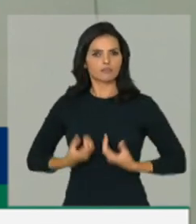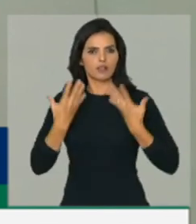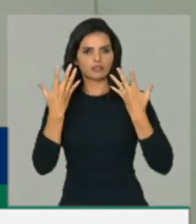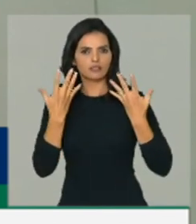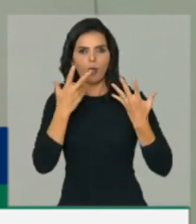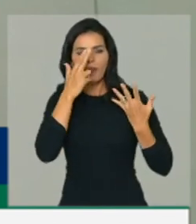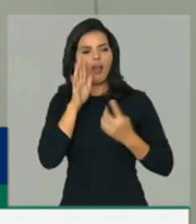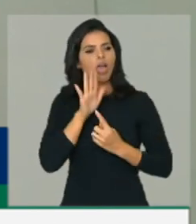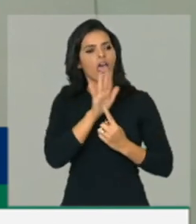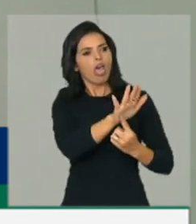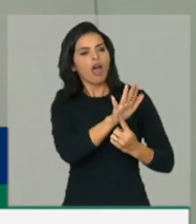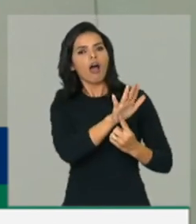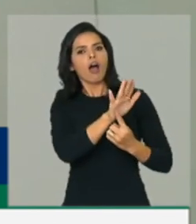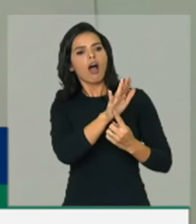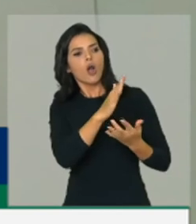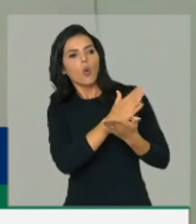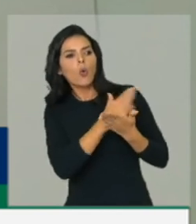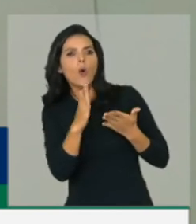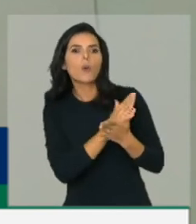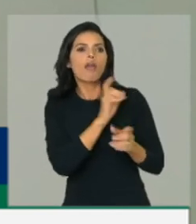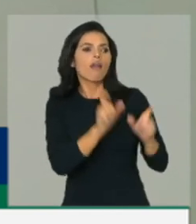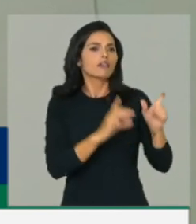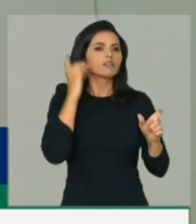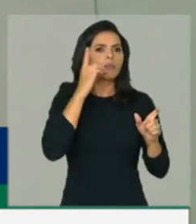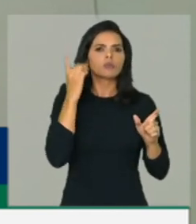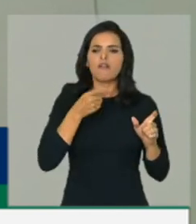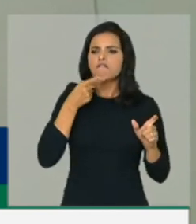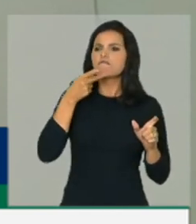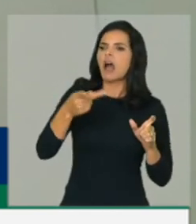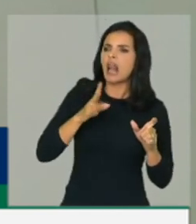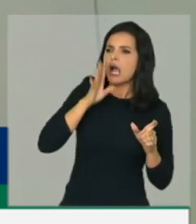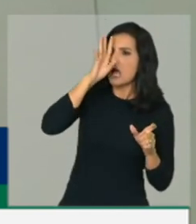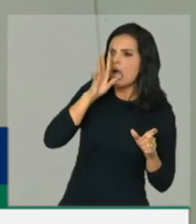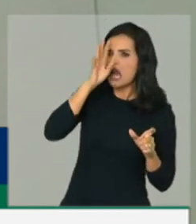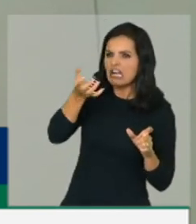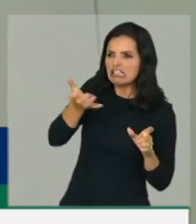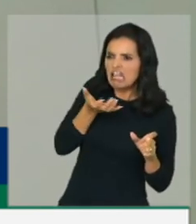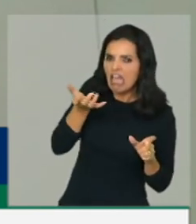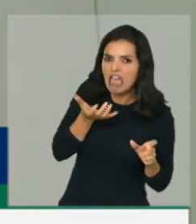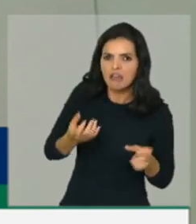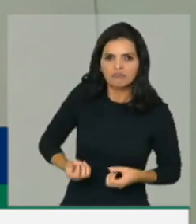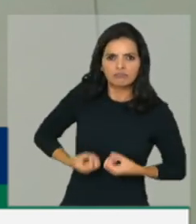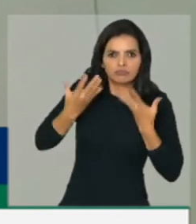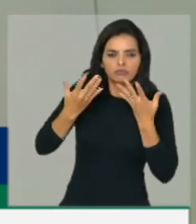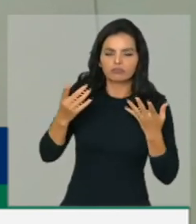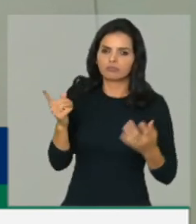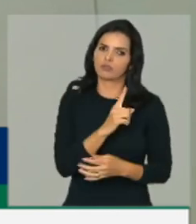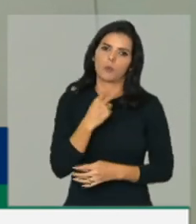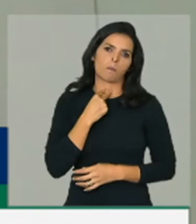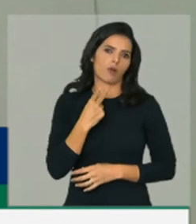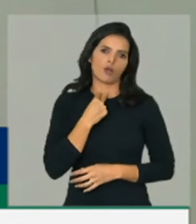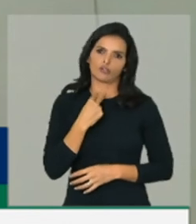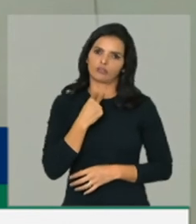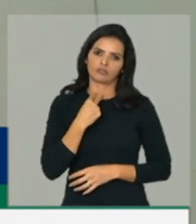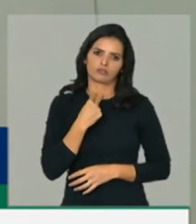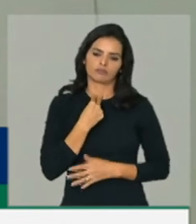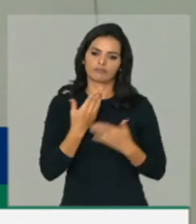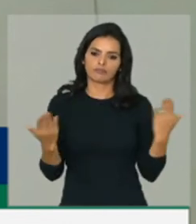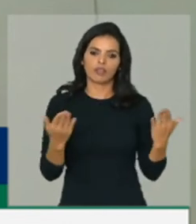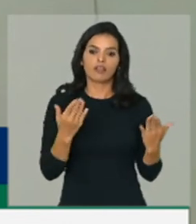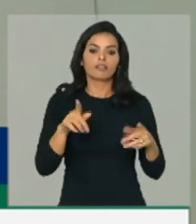margem a qualquer deputado falar o que quiser, ultrapassar os limites do razoável,